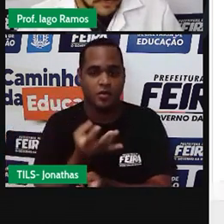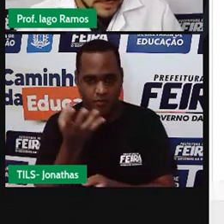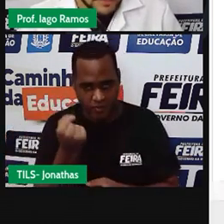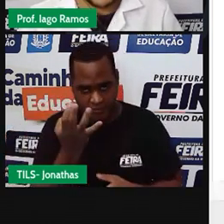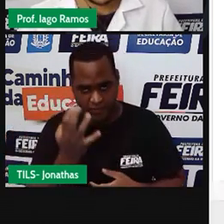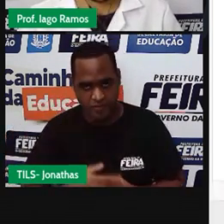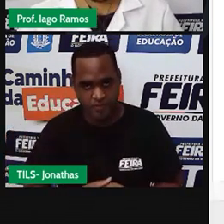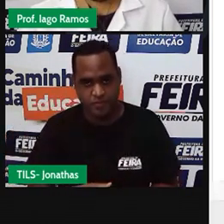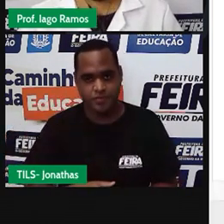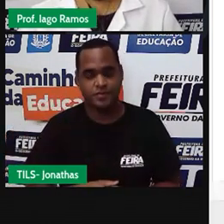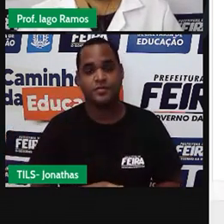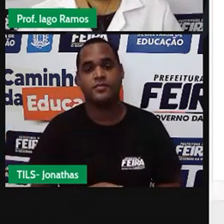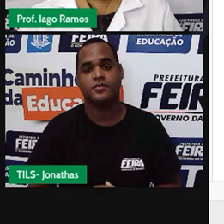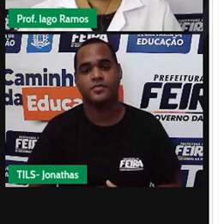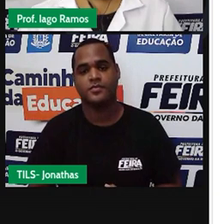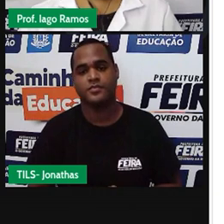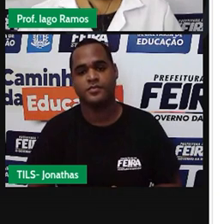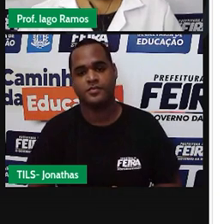olá olá